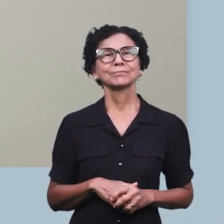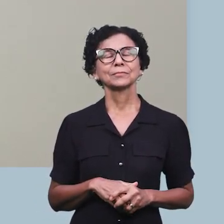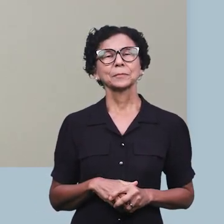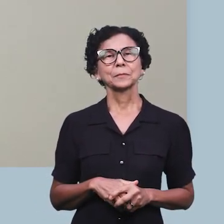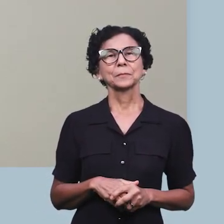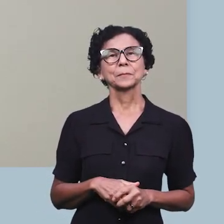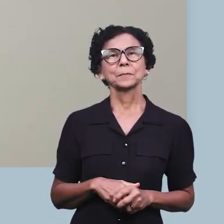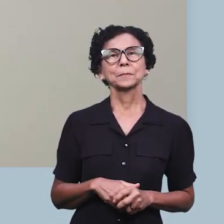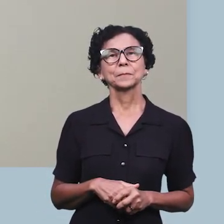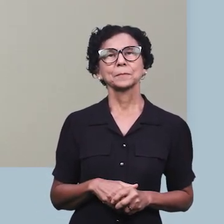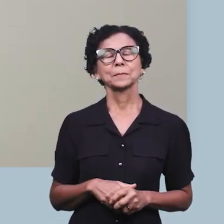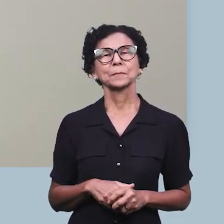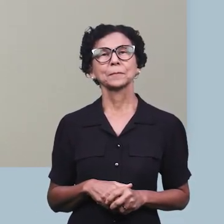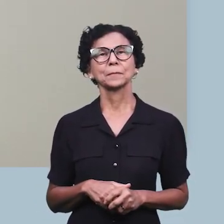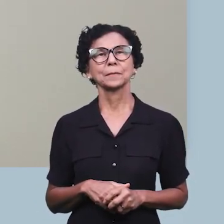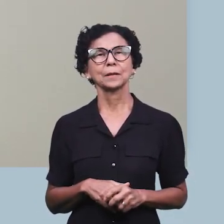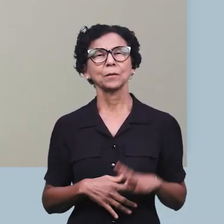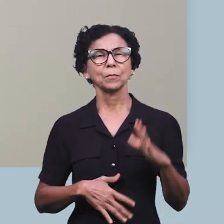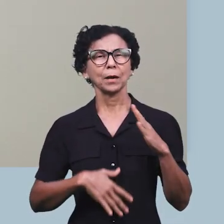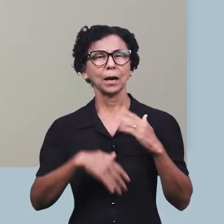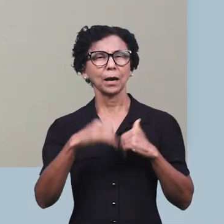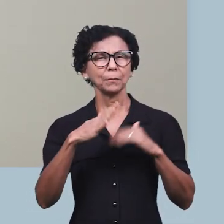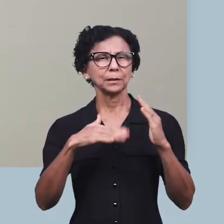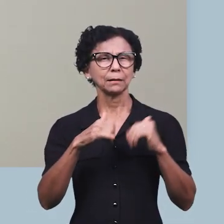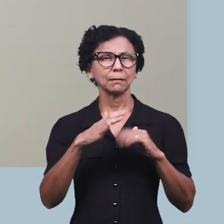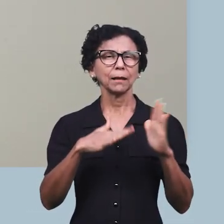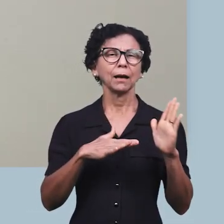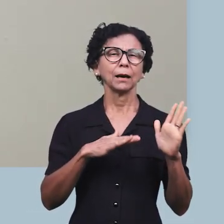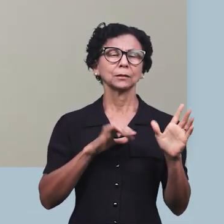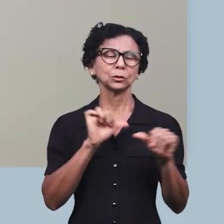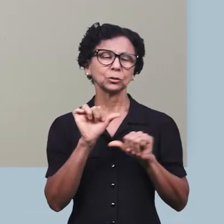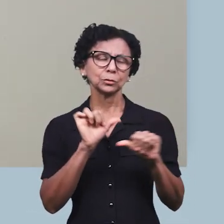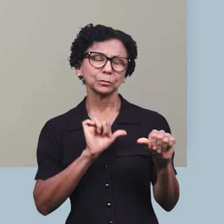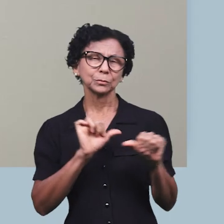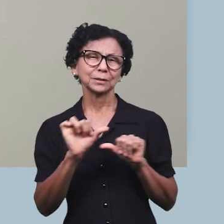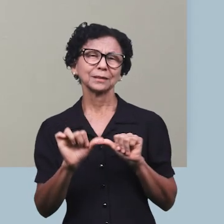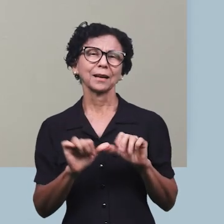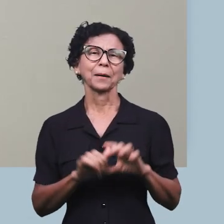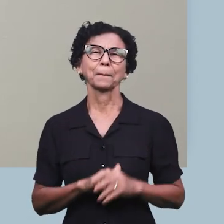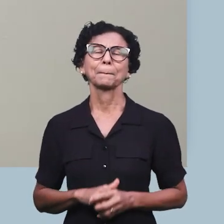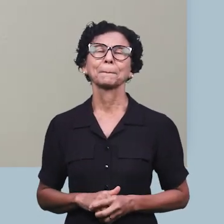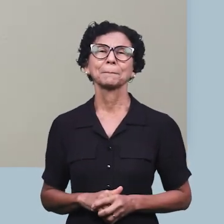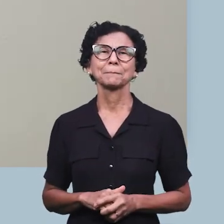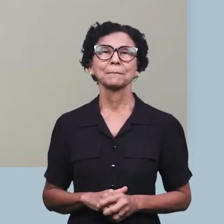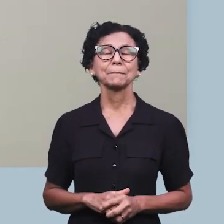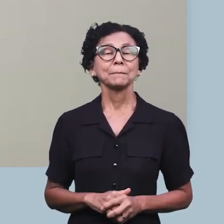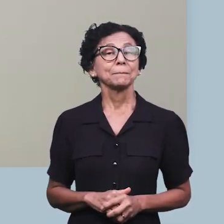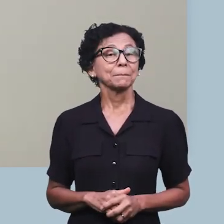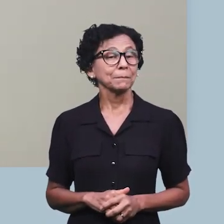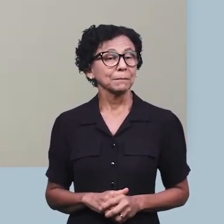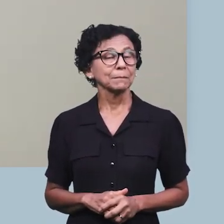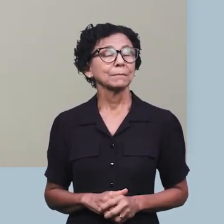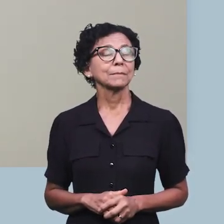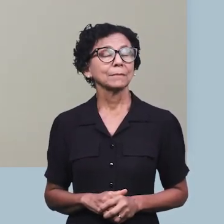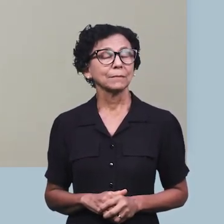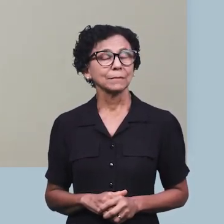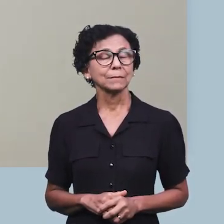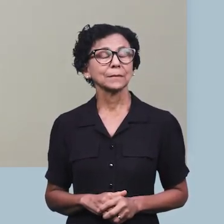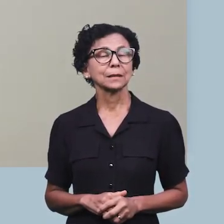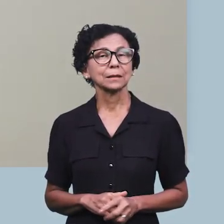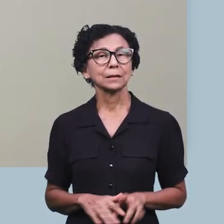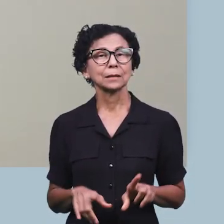nessa questão da flexibilidade, para poder ela ser mais flexível nesses ambientes. Porém, com